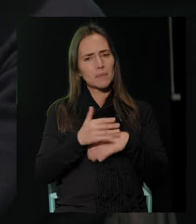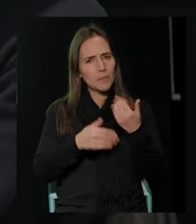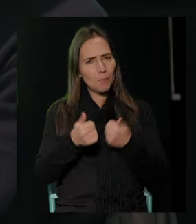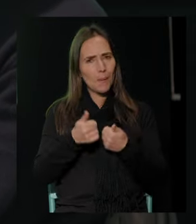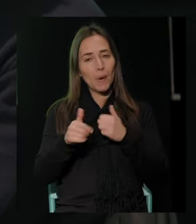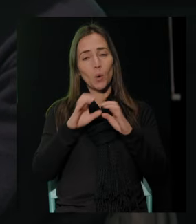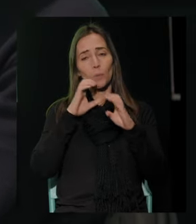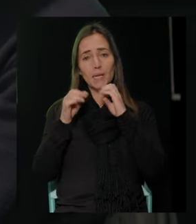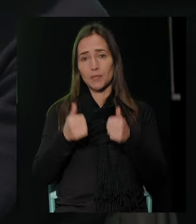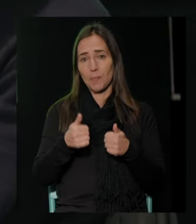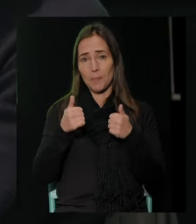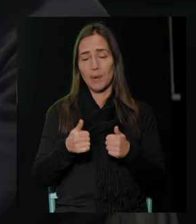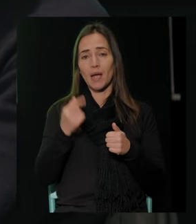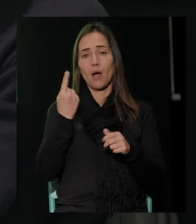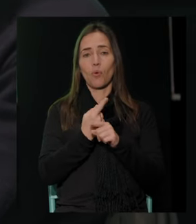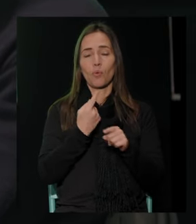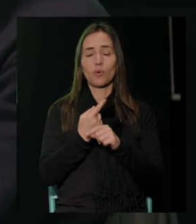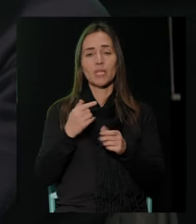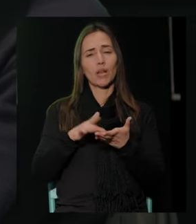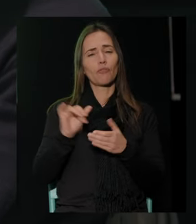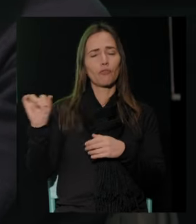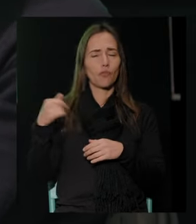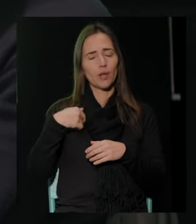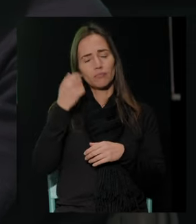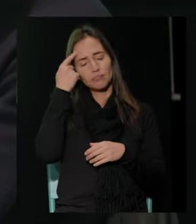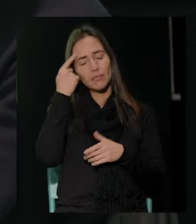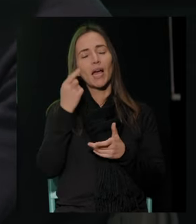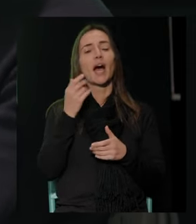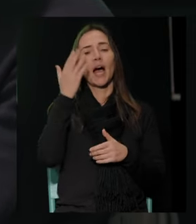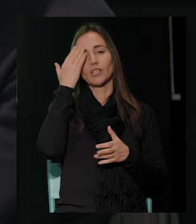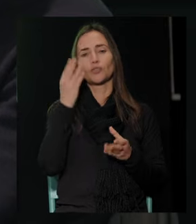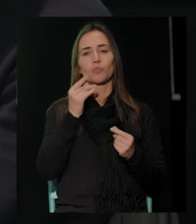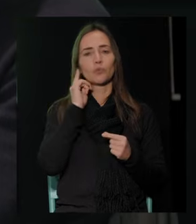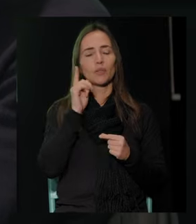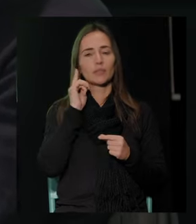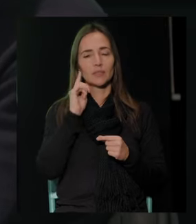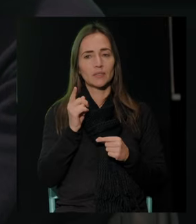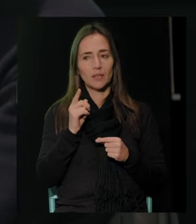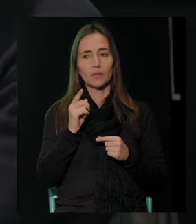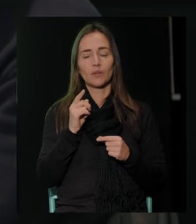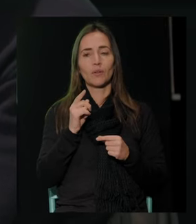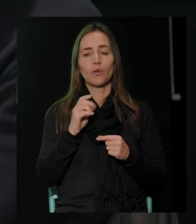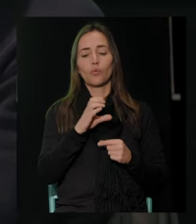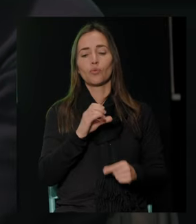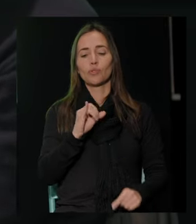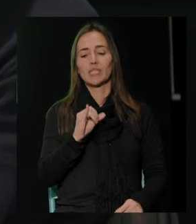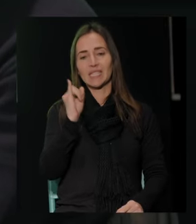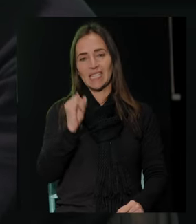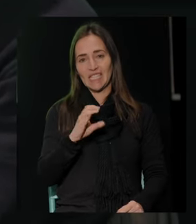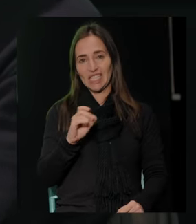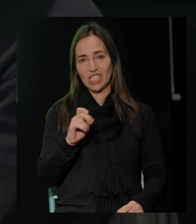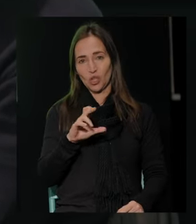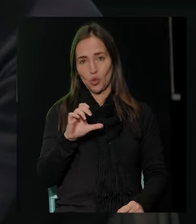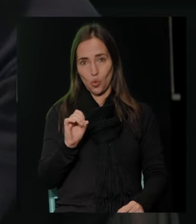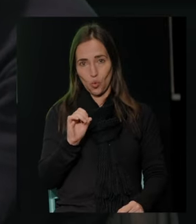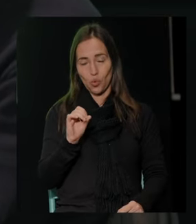e da comunicação. Há uma coisa que eu retive do teu livro que eu acho muito engraçada, que são aquelas virtudes cívicas do Sim. Cícero, não é? Que é